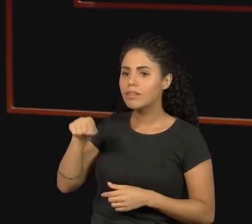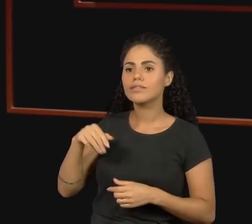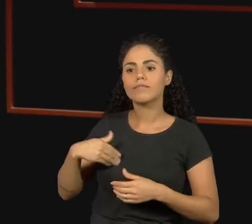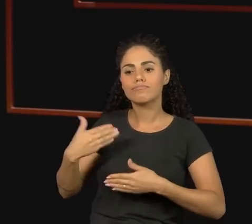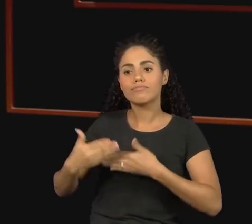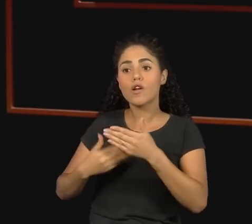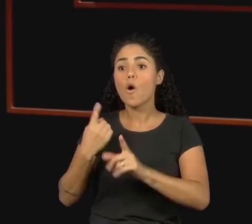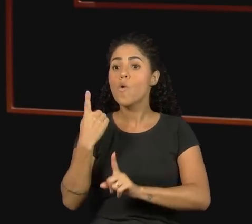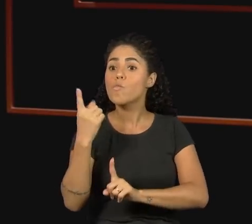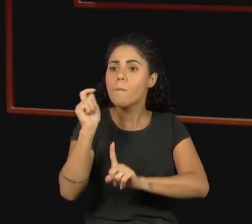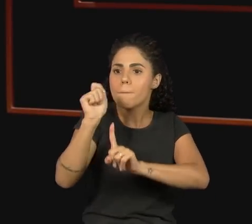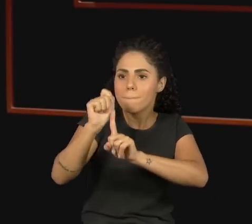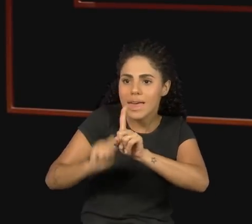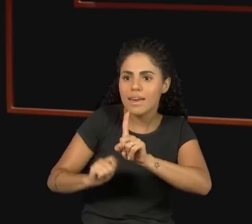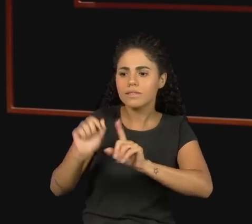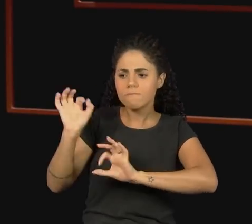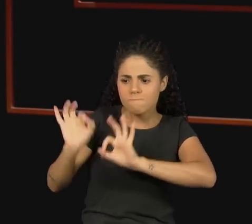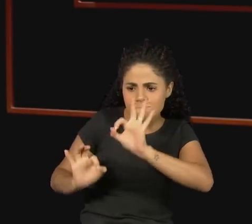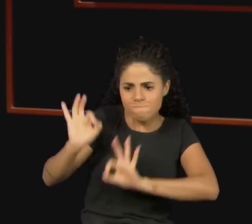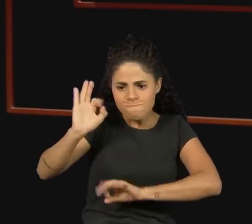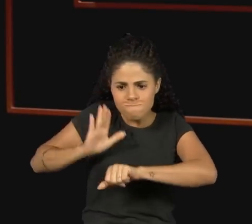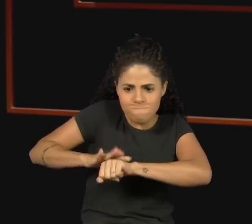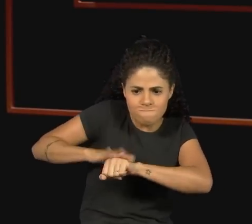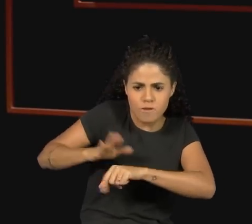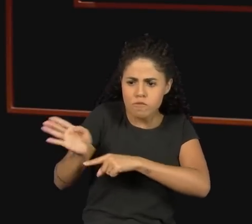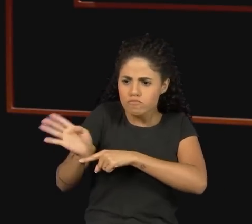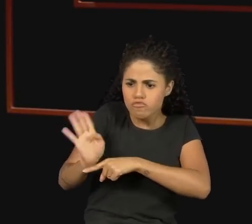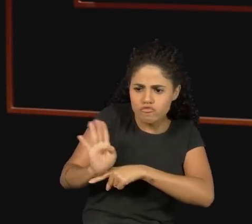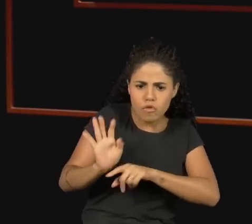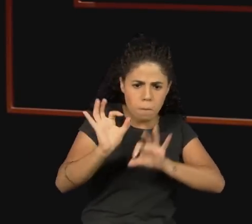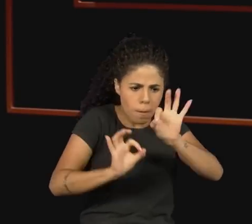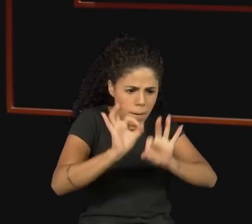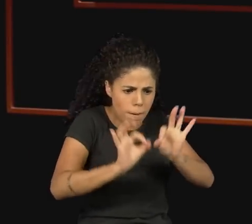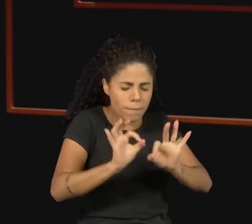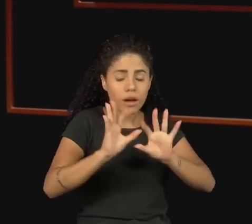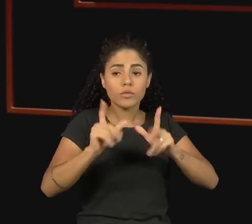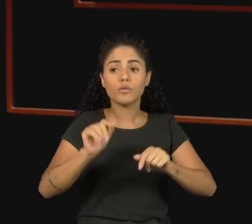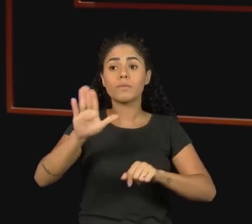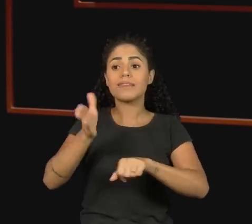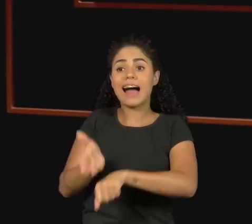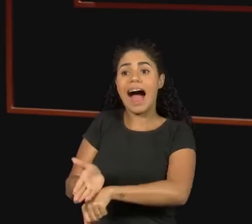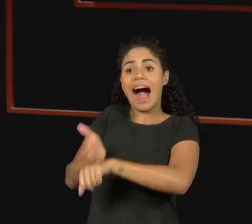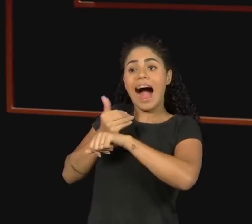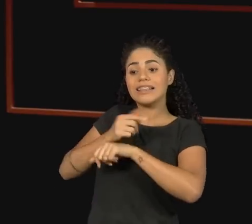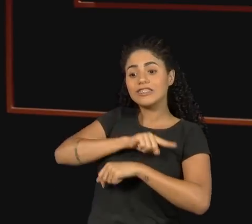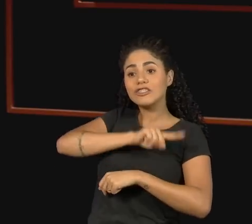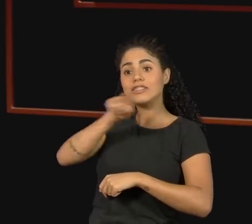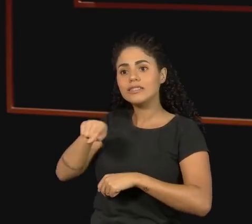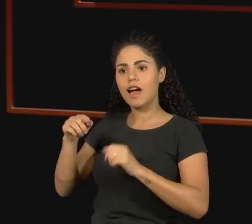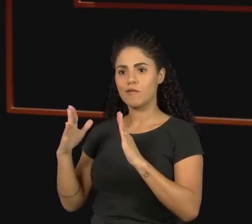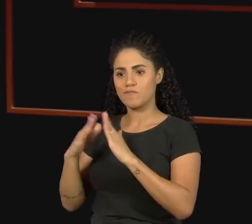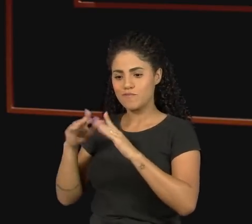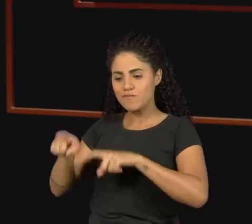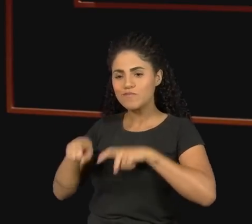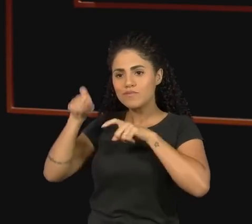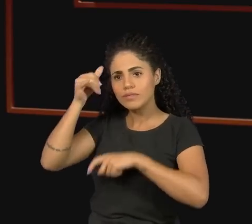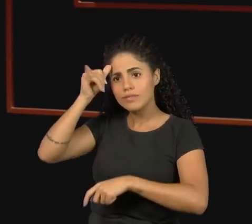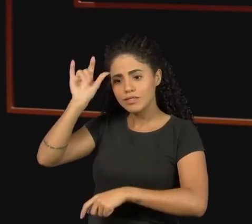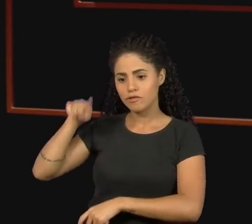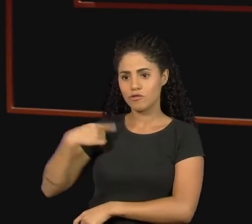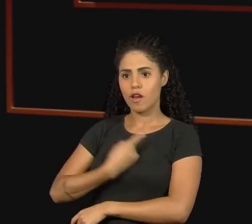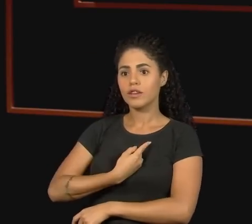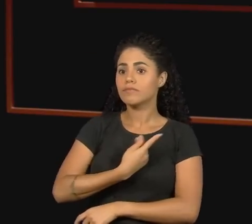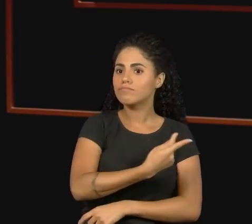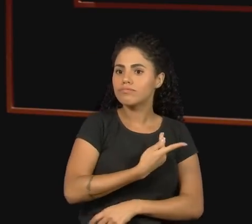passamos um mês no sítio produzindo altas coisas. E antes disso, antes de irmos para o sítio, nós fizemos